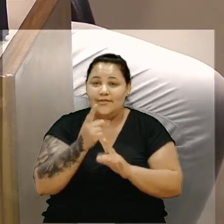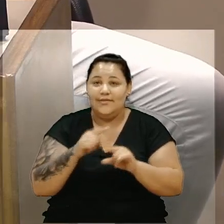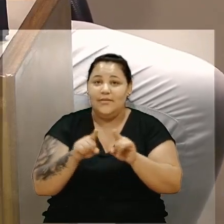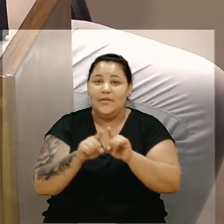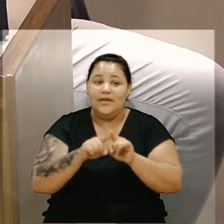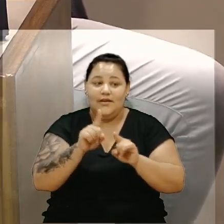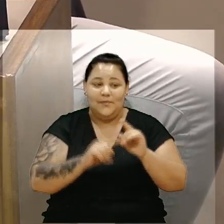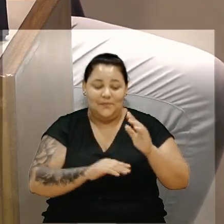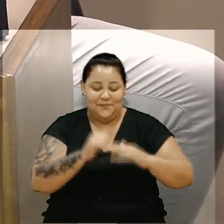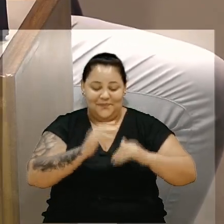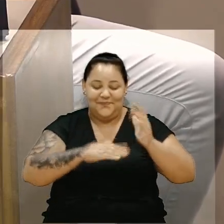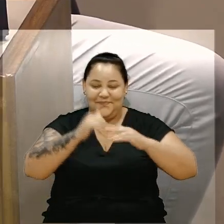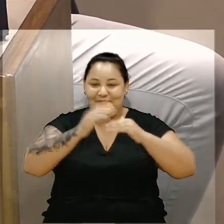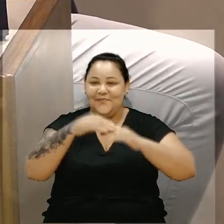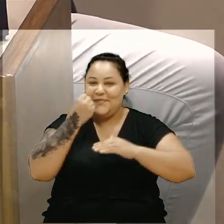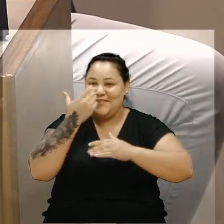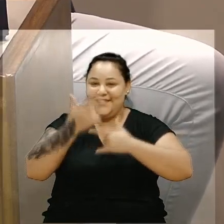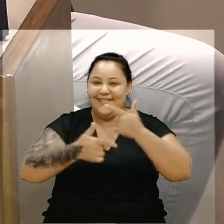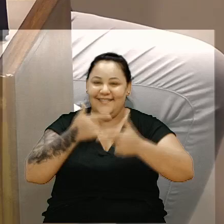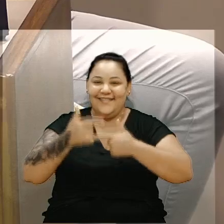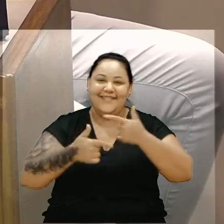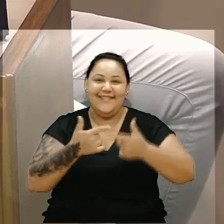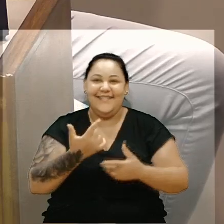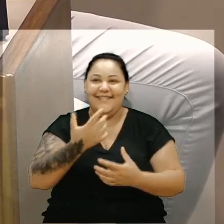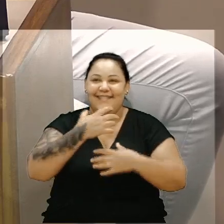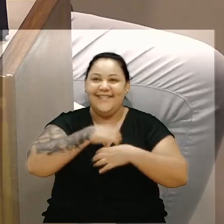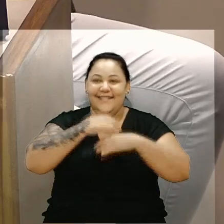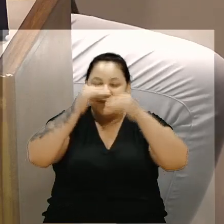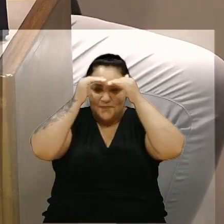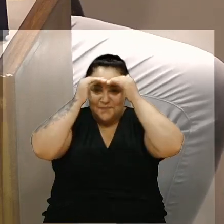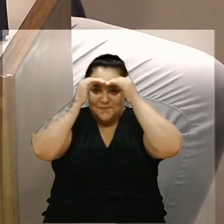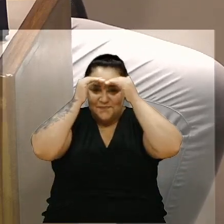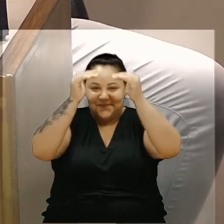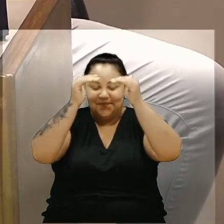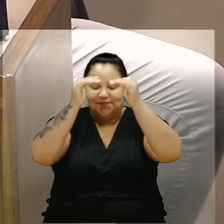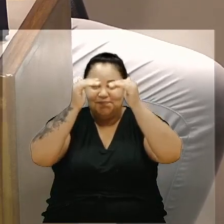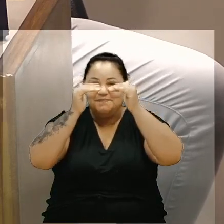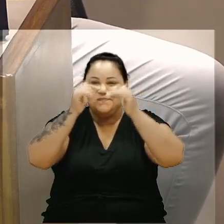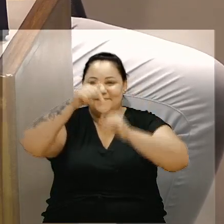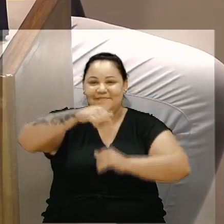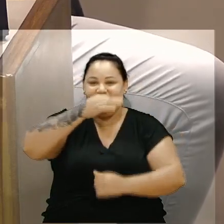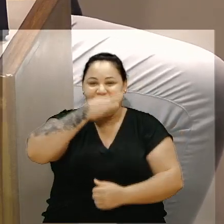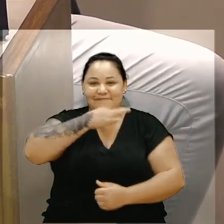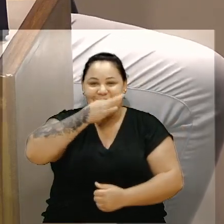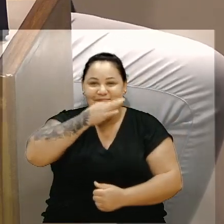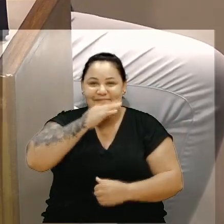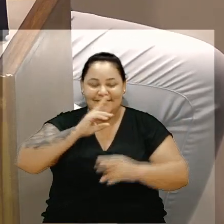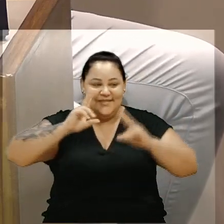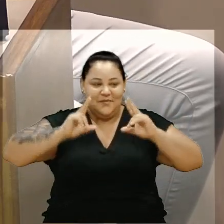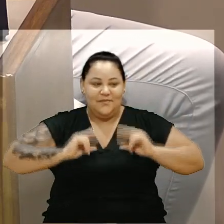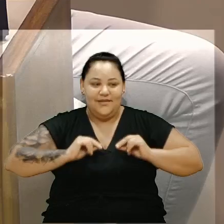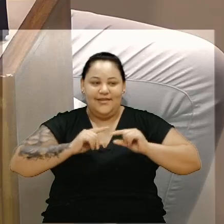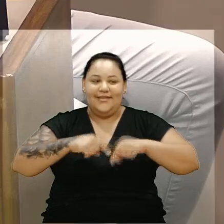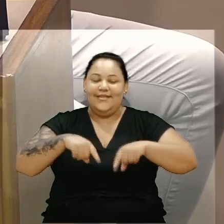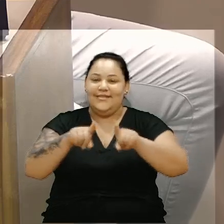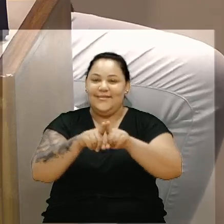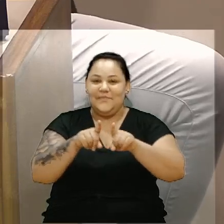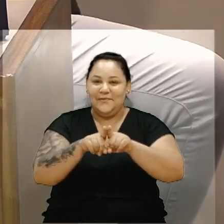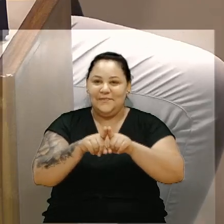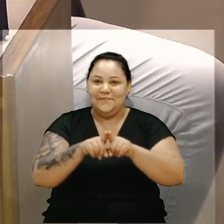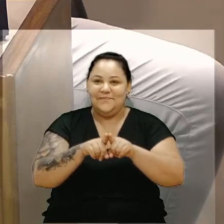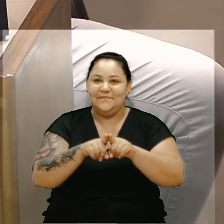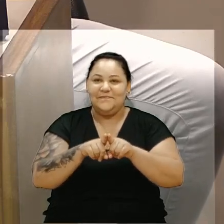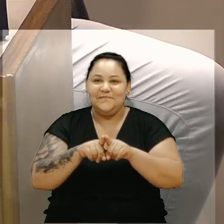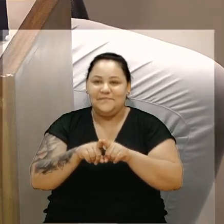bom andar dos trabalhos, de uma forma respeitosa, de uma forma que Caxias merece, que o nosso Poder Legislativo merece.